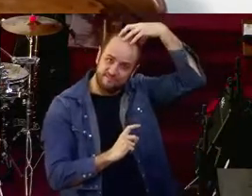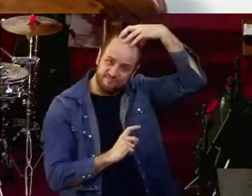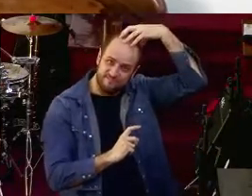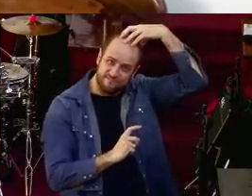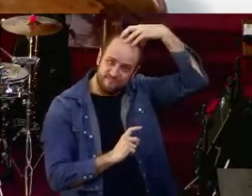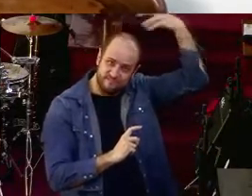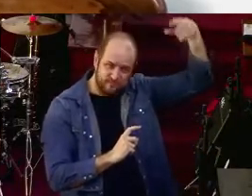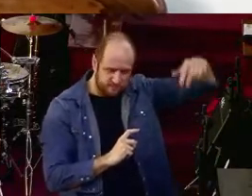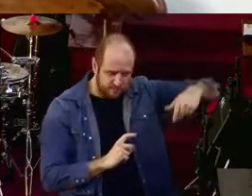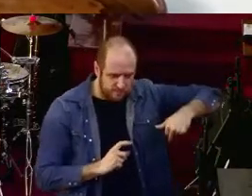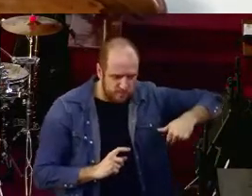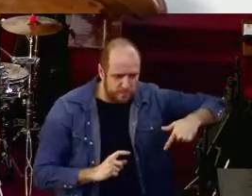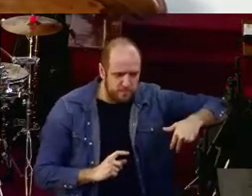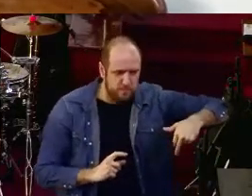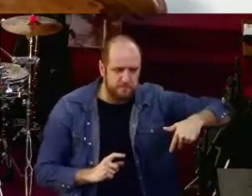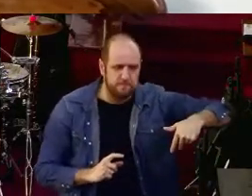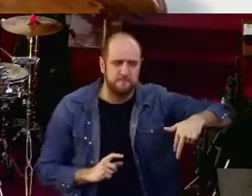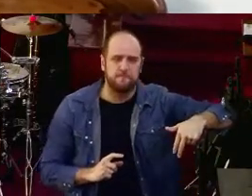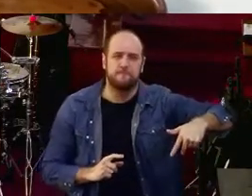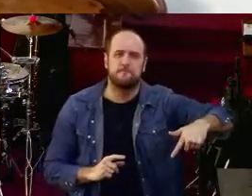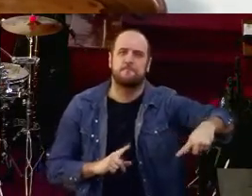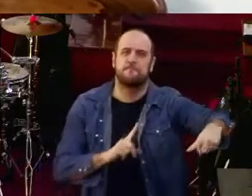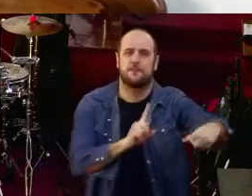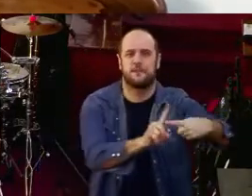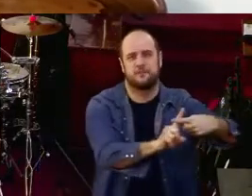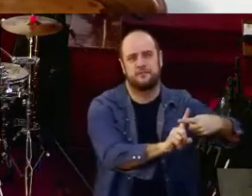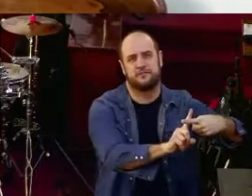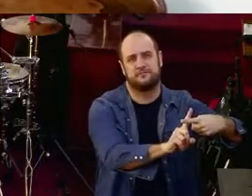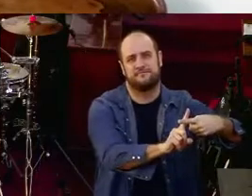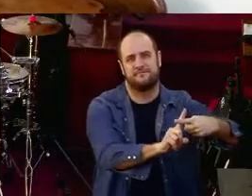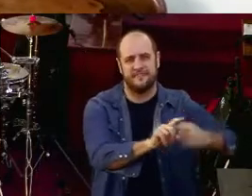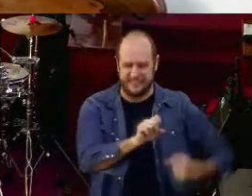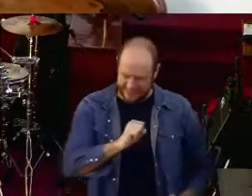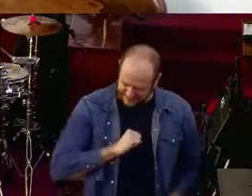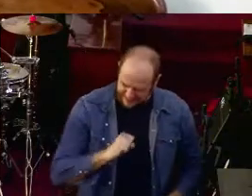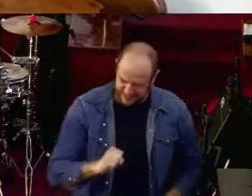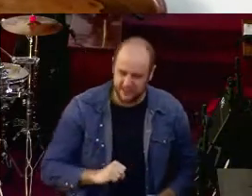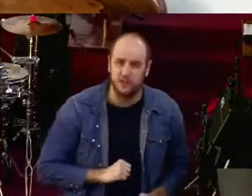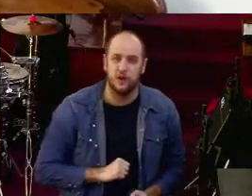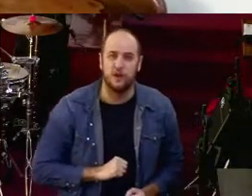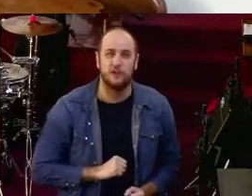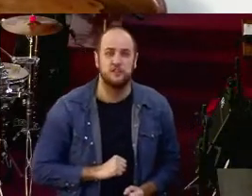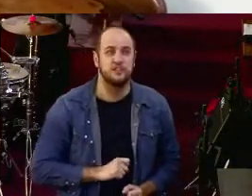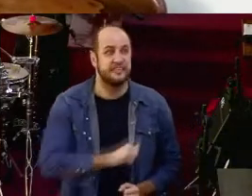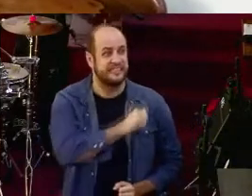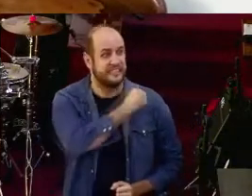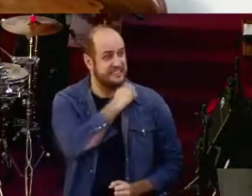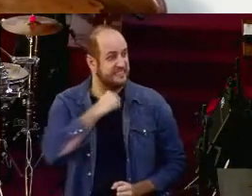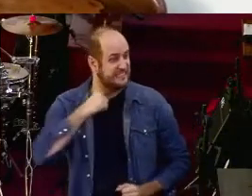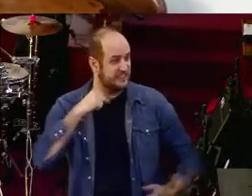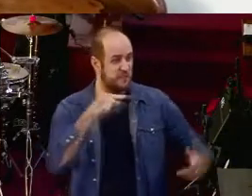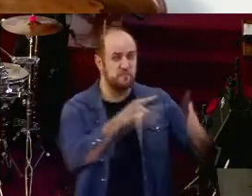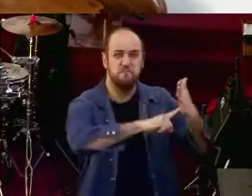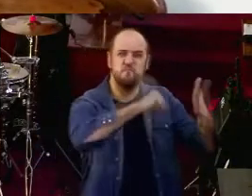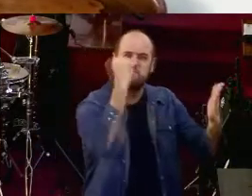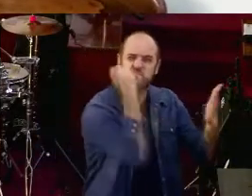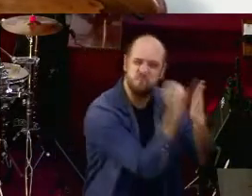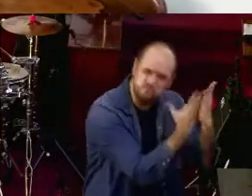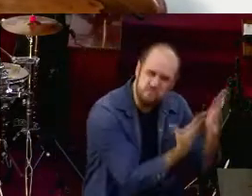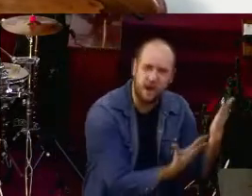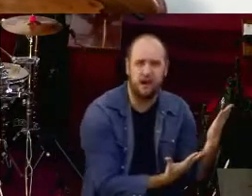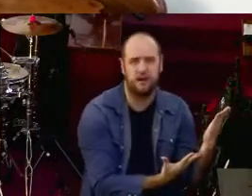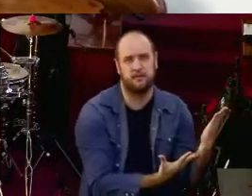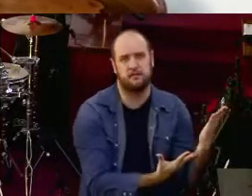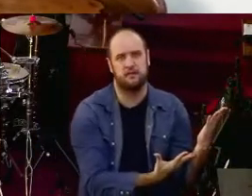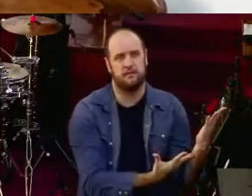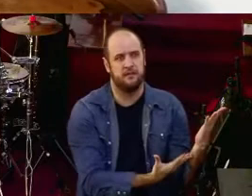para a cruz, lá é o seu trono. É um sacerdote que será crucificado, será o sacrifício, e